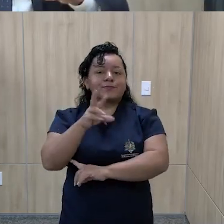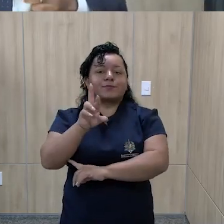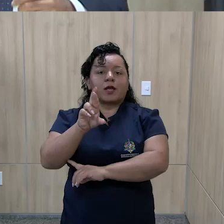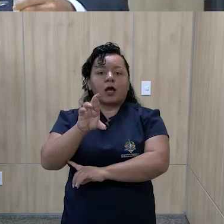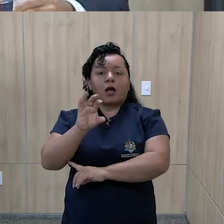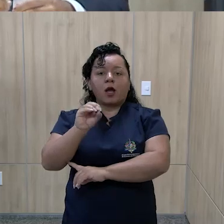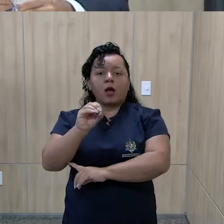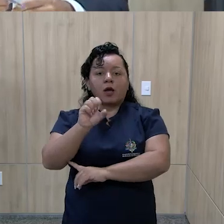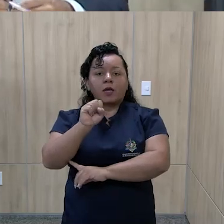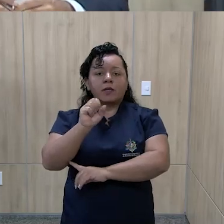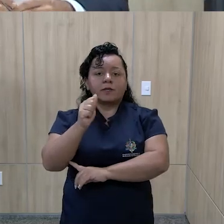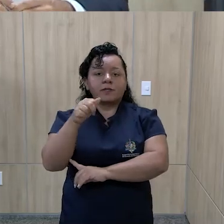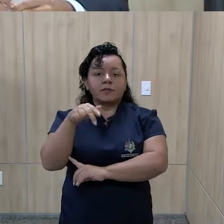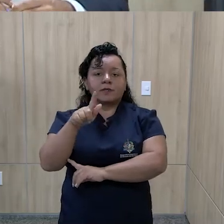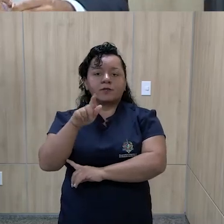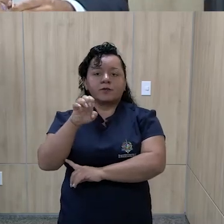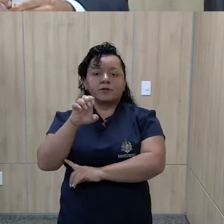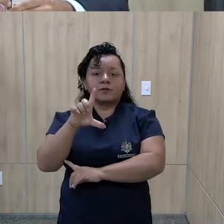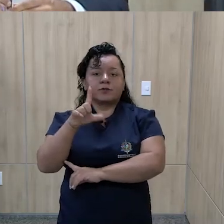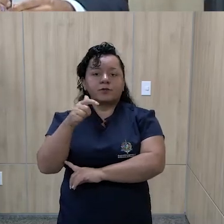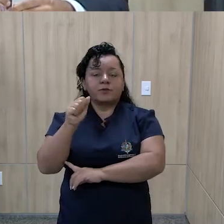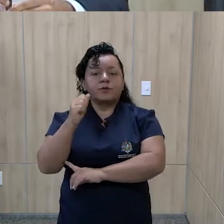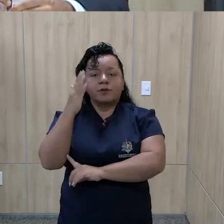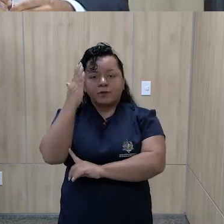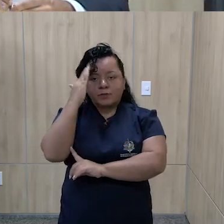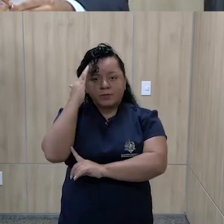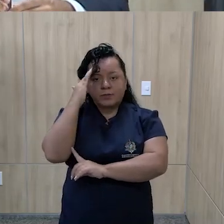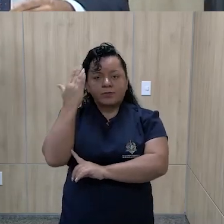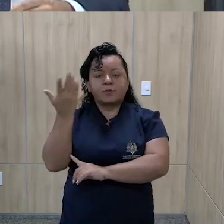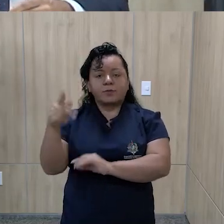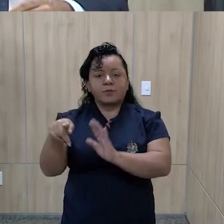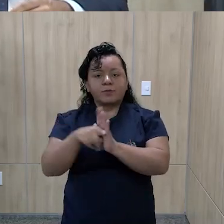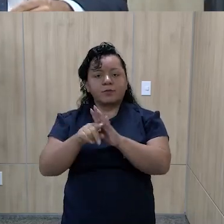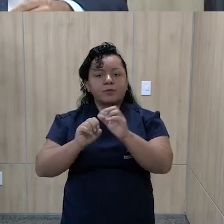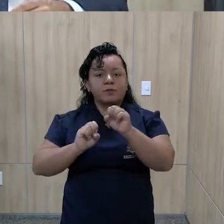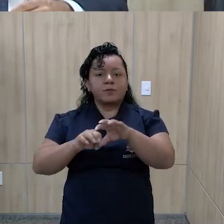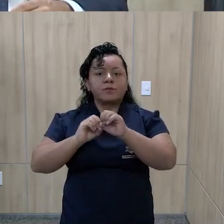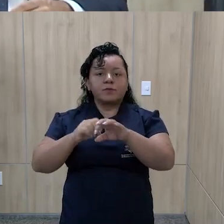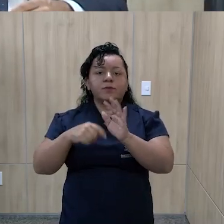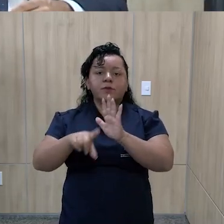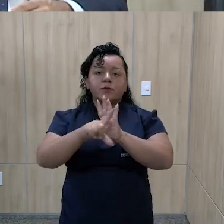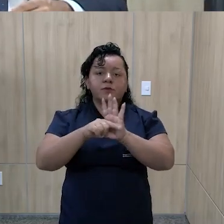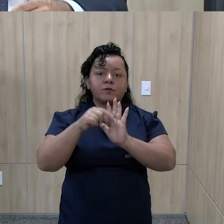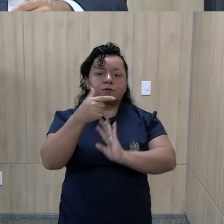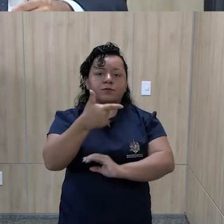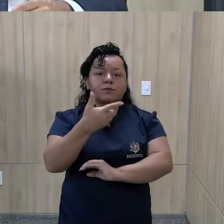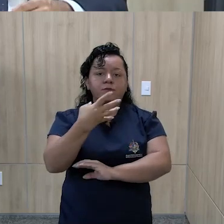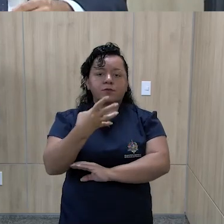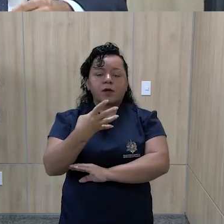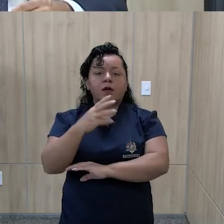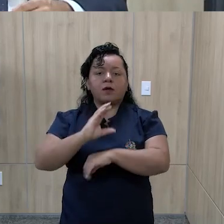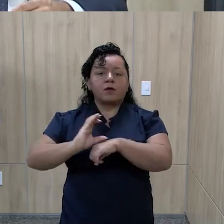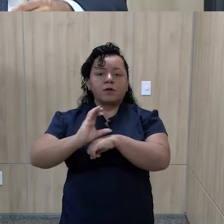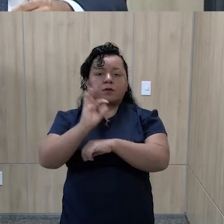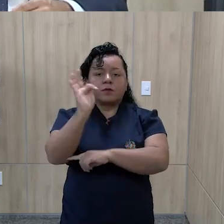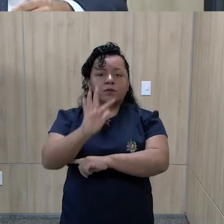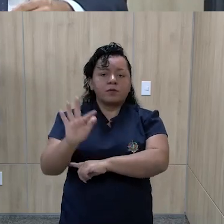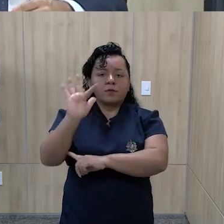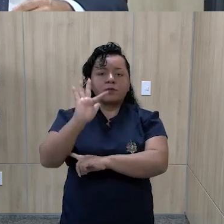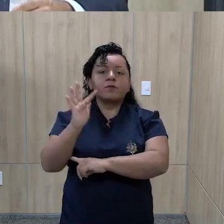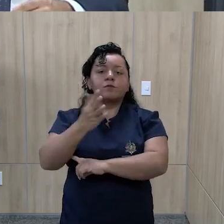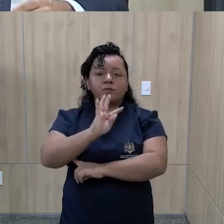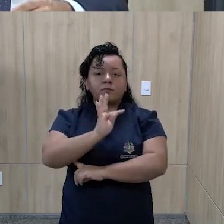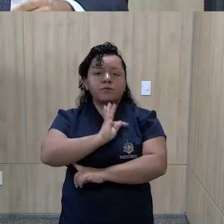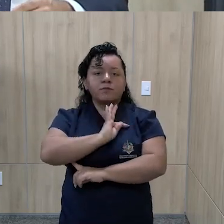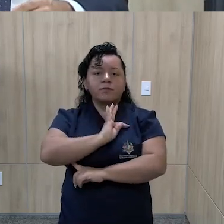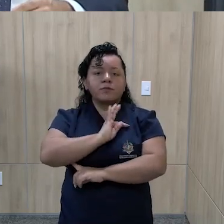de suma importância a competência é concorrente que trata da questão Educacional no artigo 24 da Constituição Federal por isso que